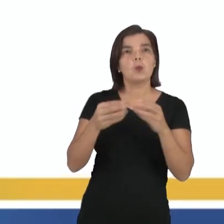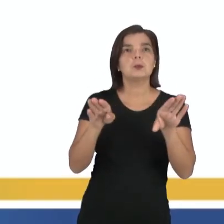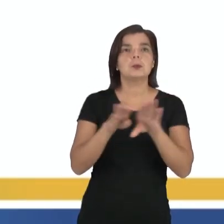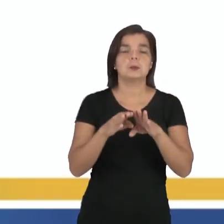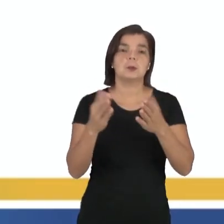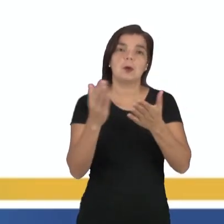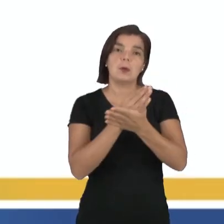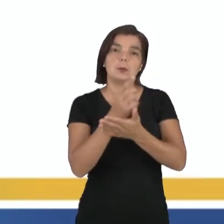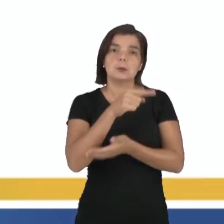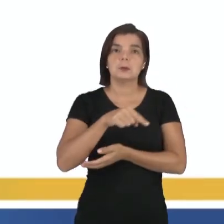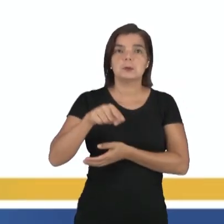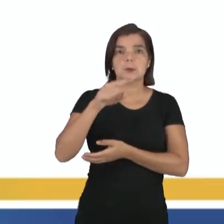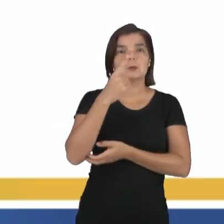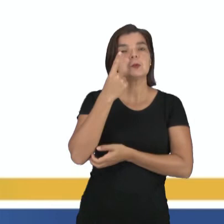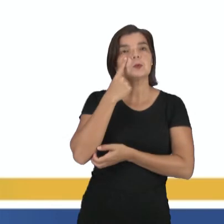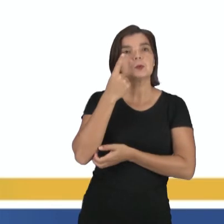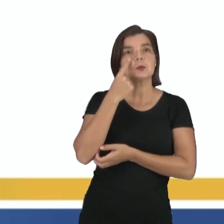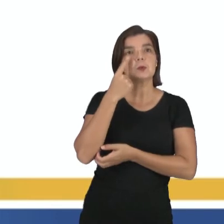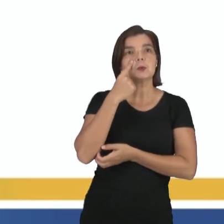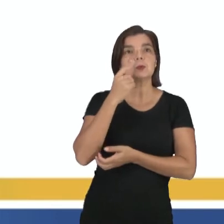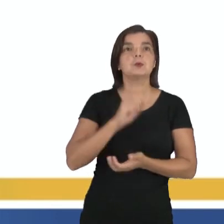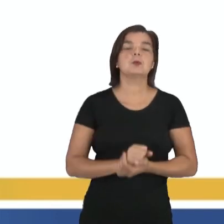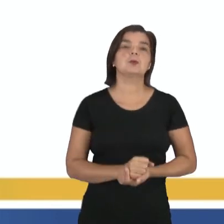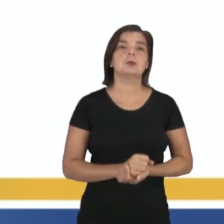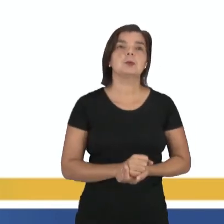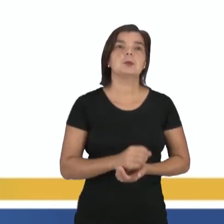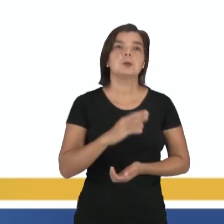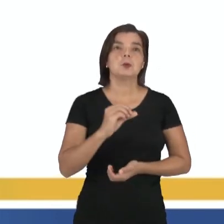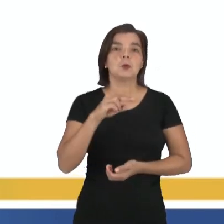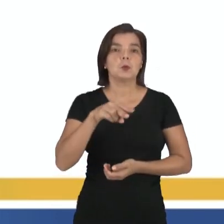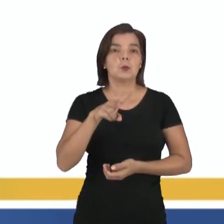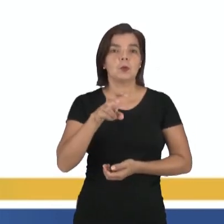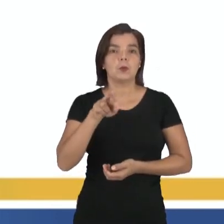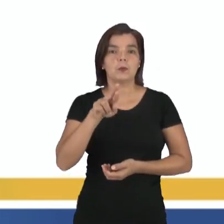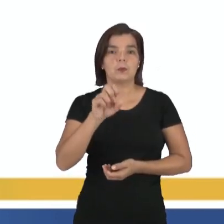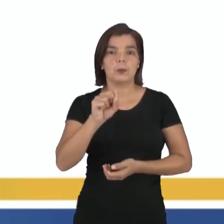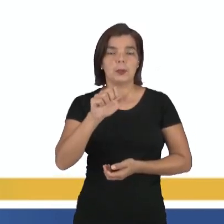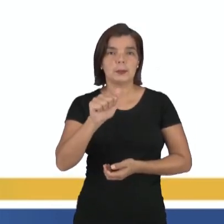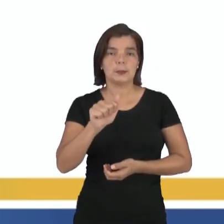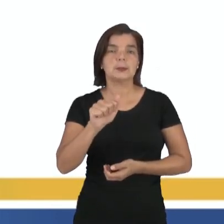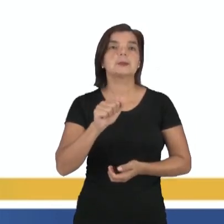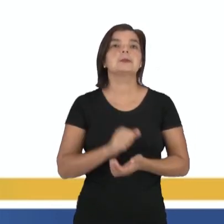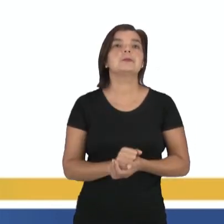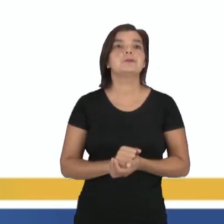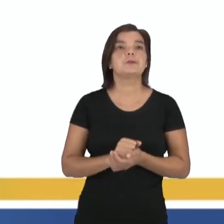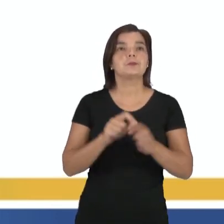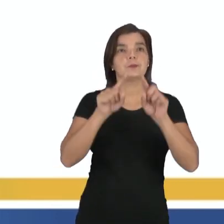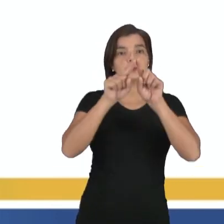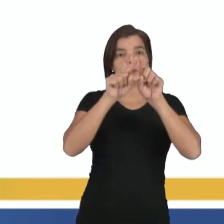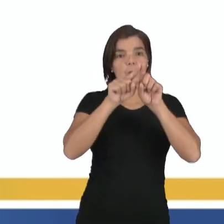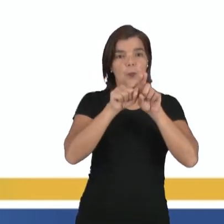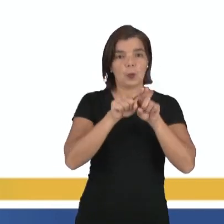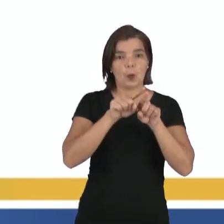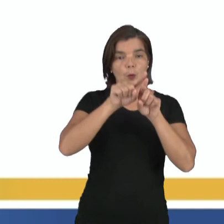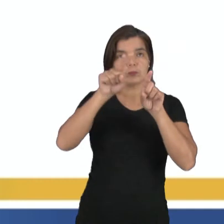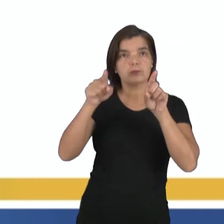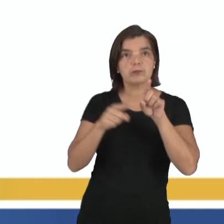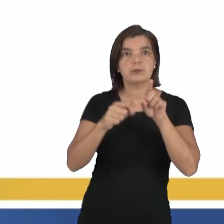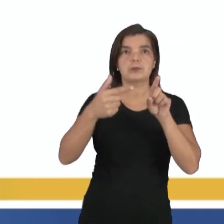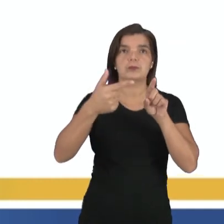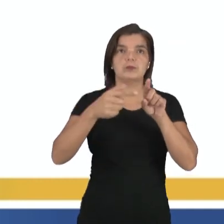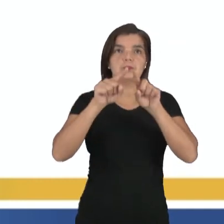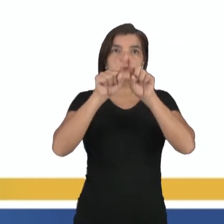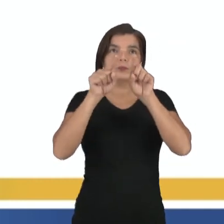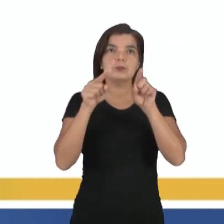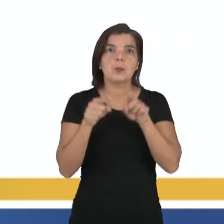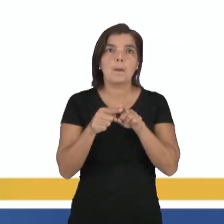convergente, eu trouxe algumas para vocês. Tem a chamada de lente convexa, que tem um lado da curvatura maior. A segunda é a